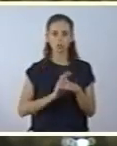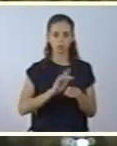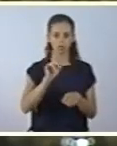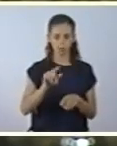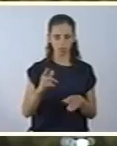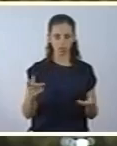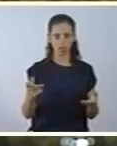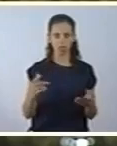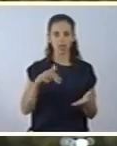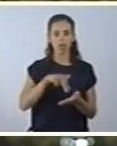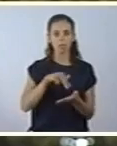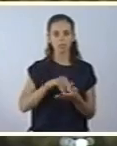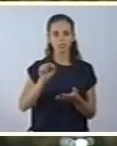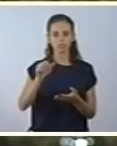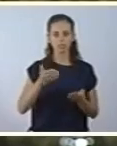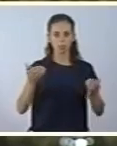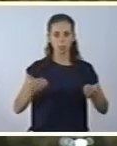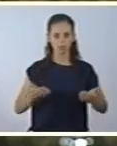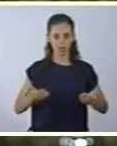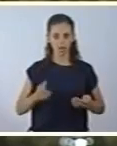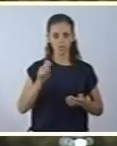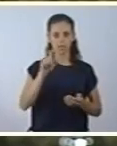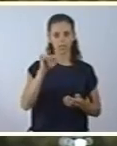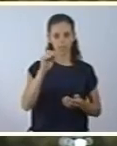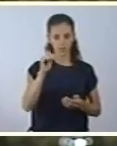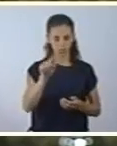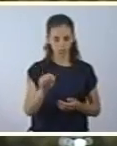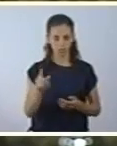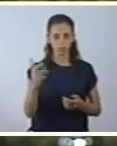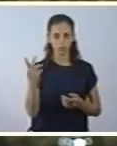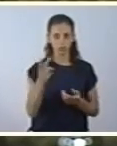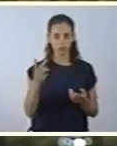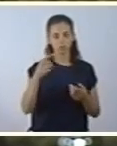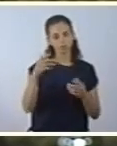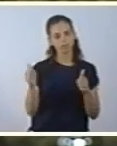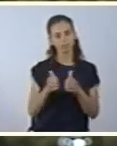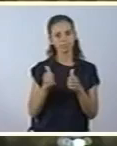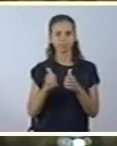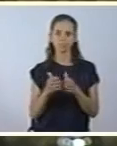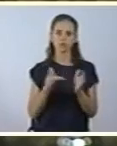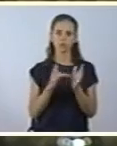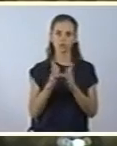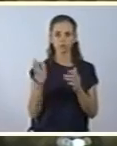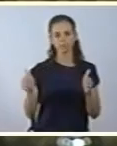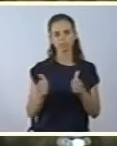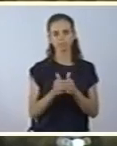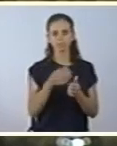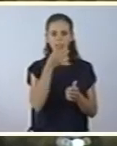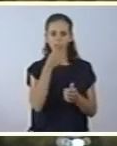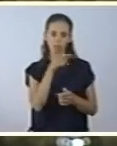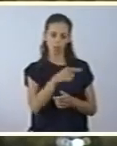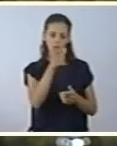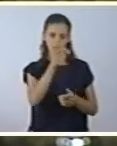também a presença de Moisés e Elias, que apareceram ao lado de Jesus e falavam com